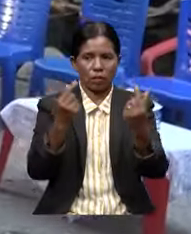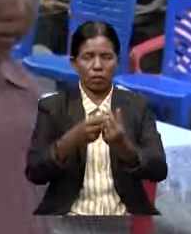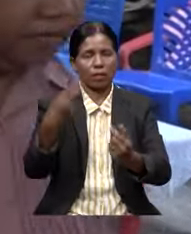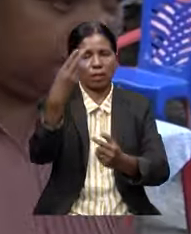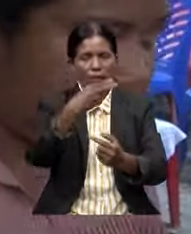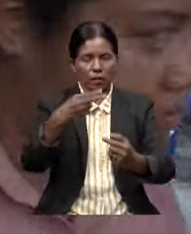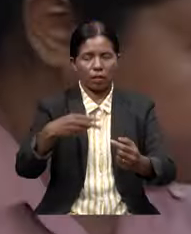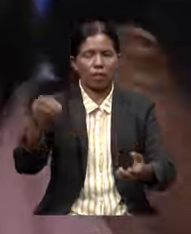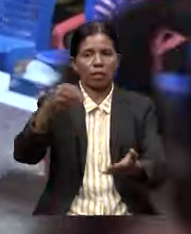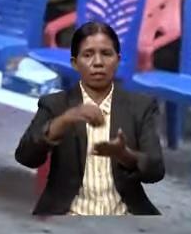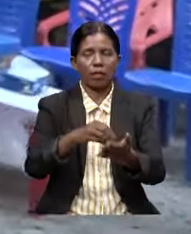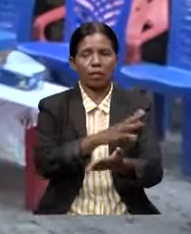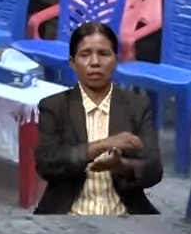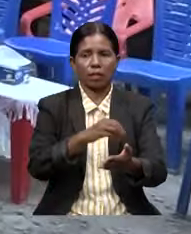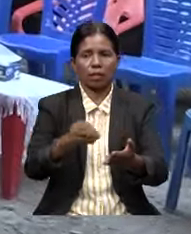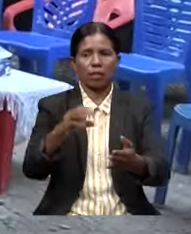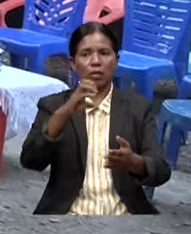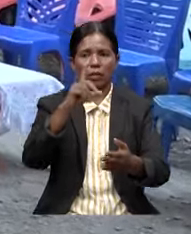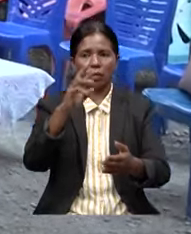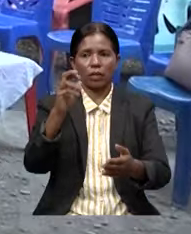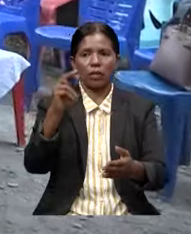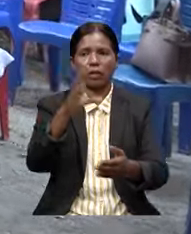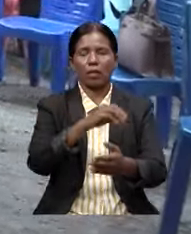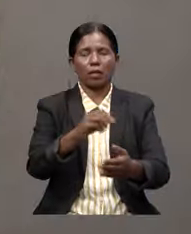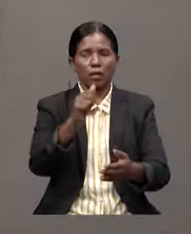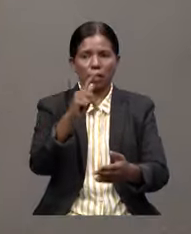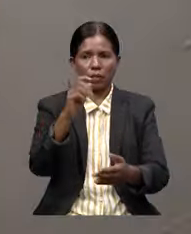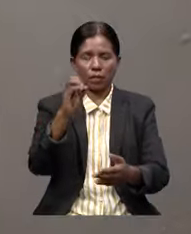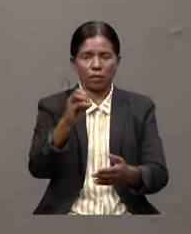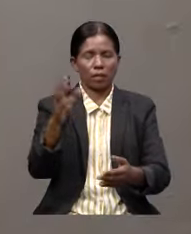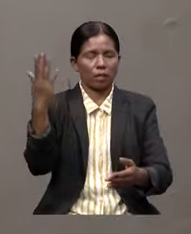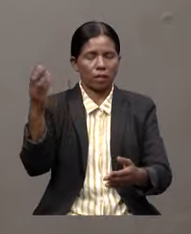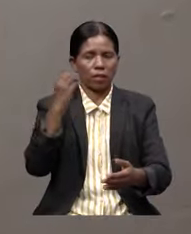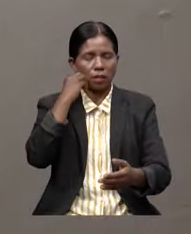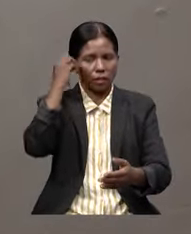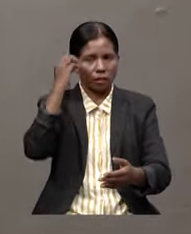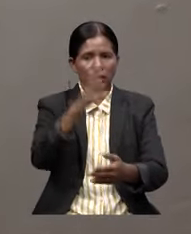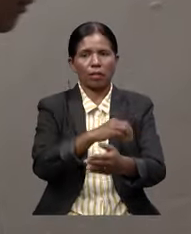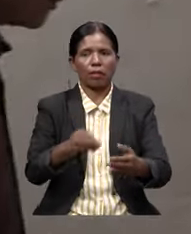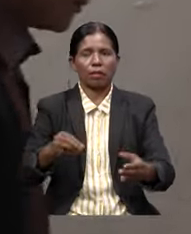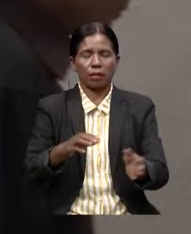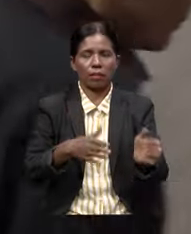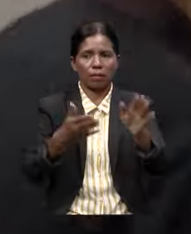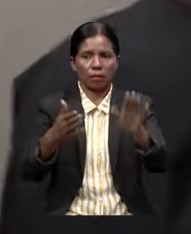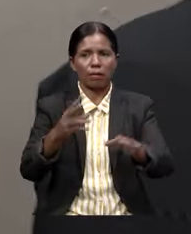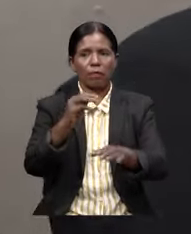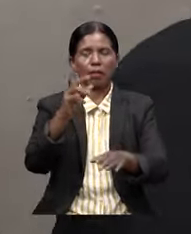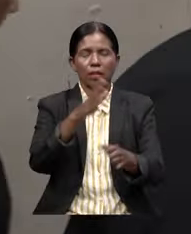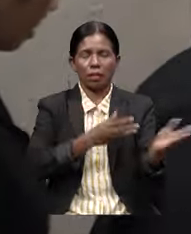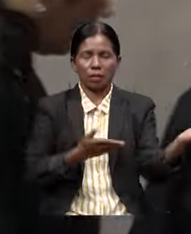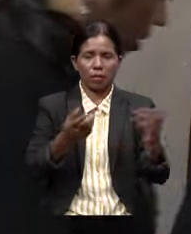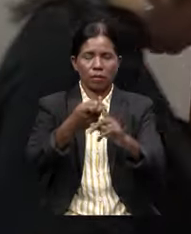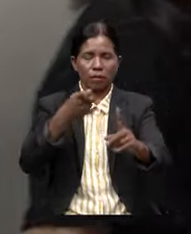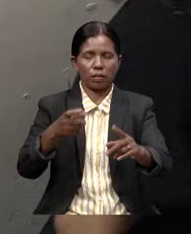Quintané presta homenagem ao saudoso Coronel Antônio Soares da Silva Moukalo e a residência Quintalbot, a foi em Matiz, em Moukalo, transporta